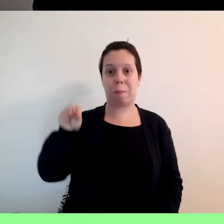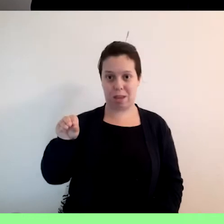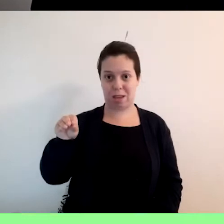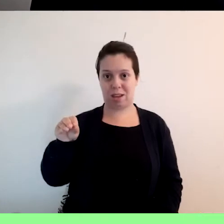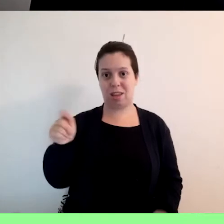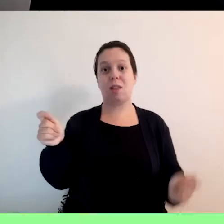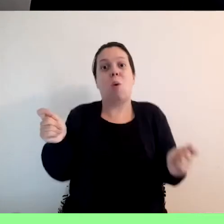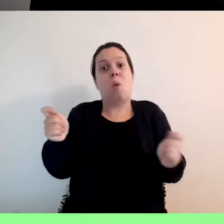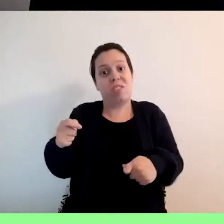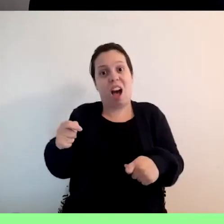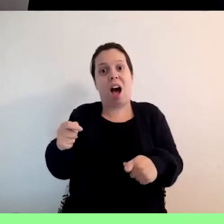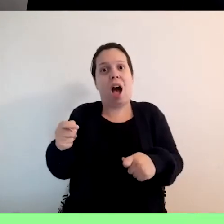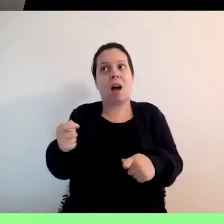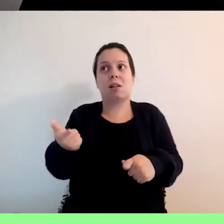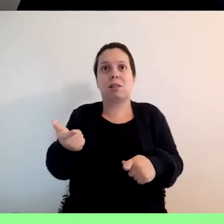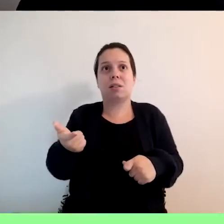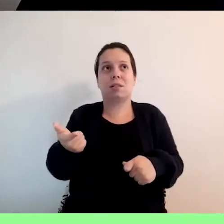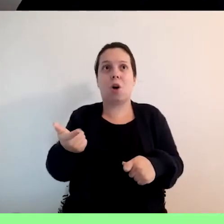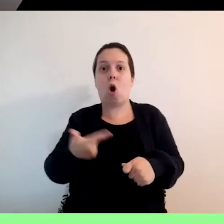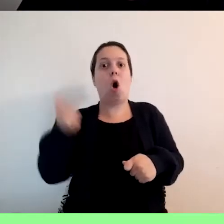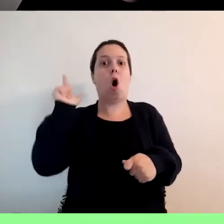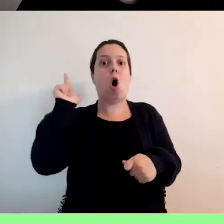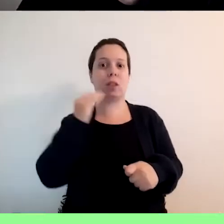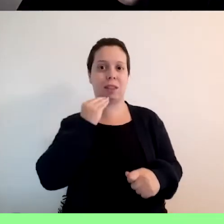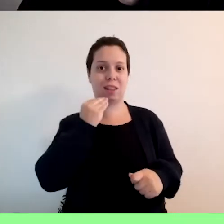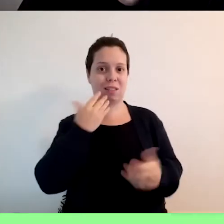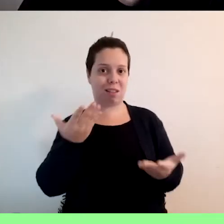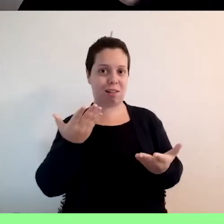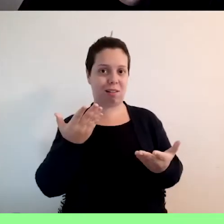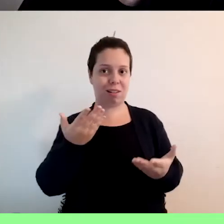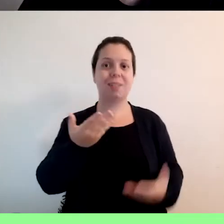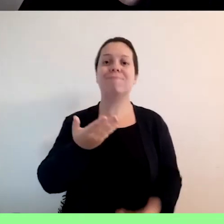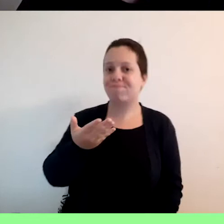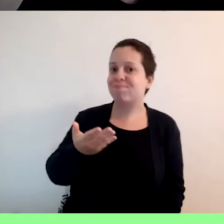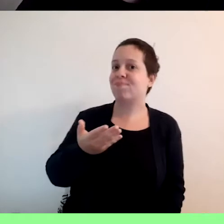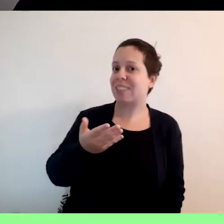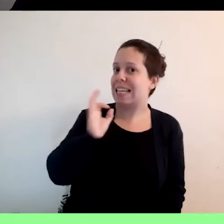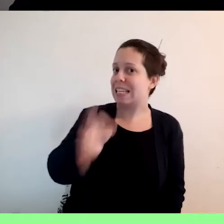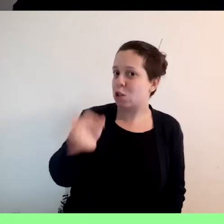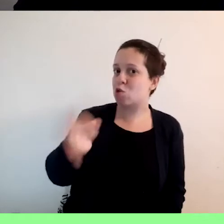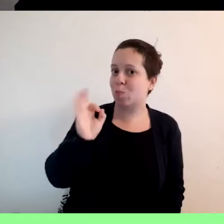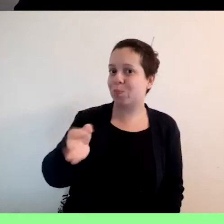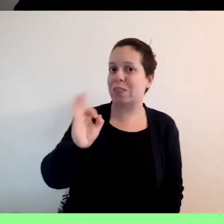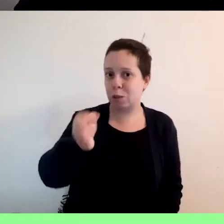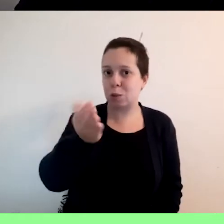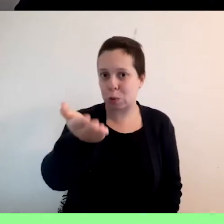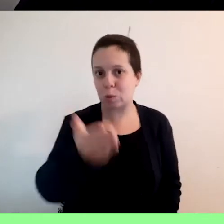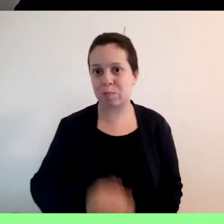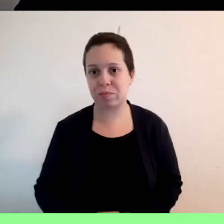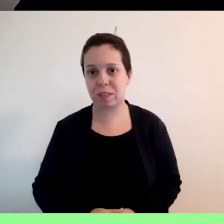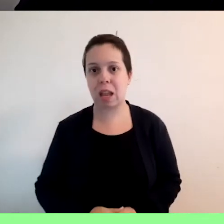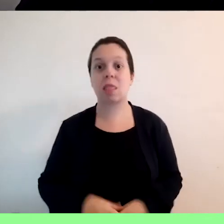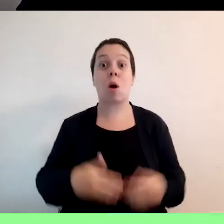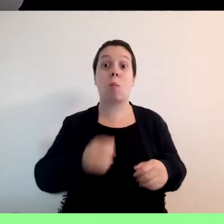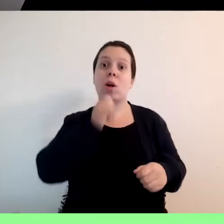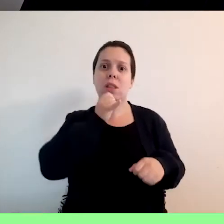recurso alternativo, é isso, né? Exatamente. Exatamente. É um recurso alternativo